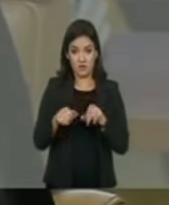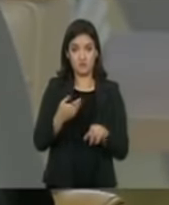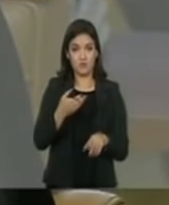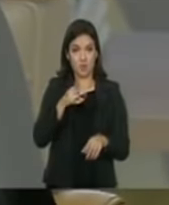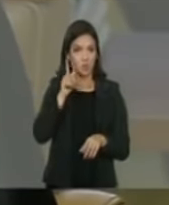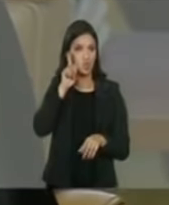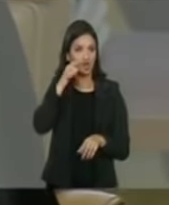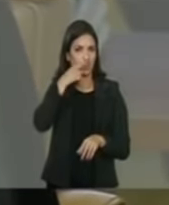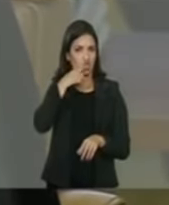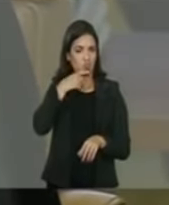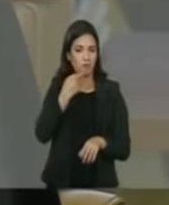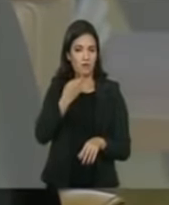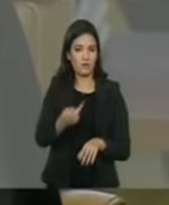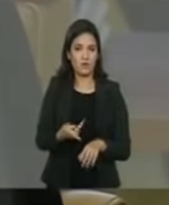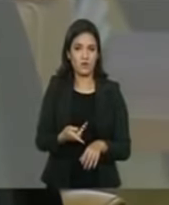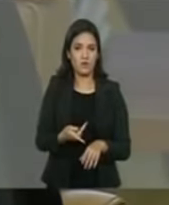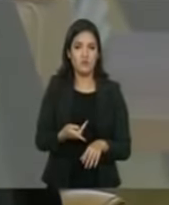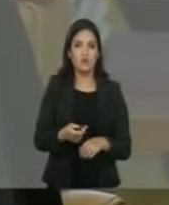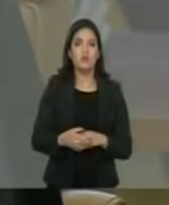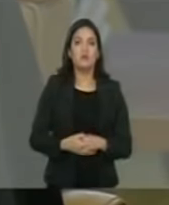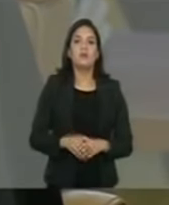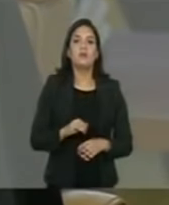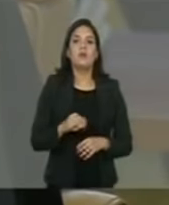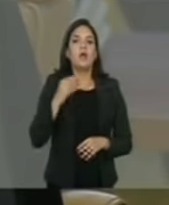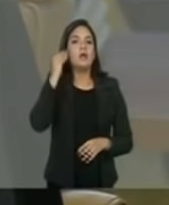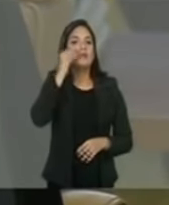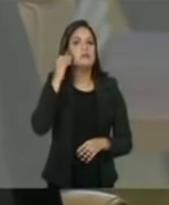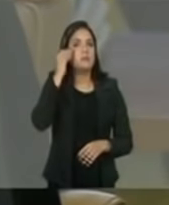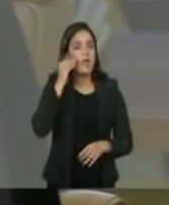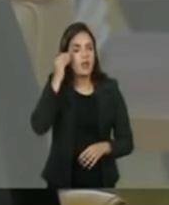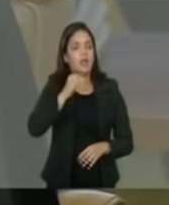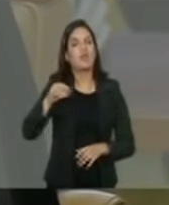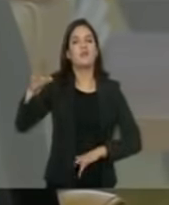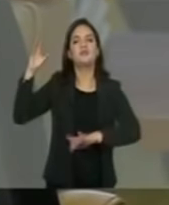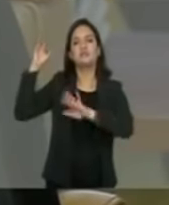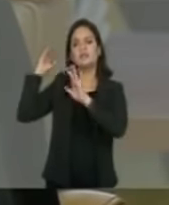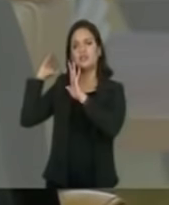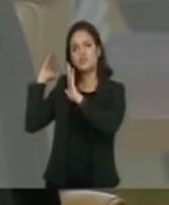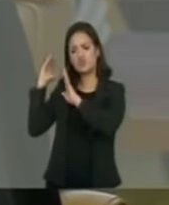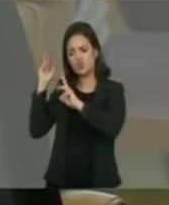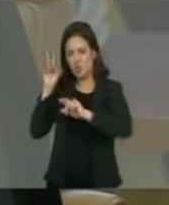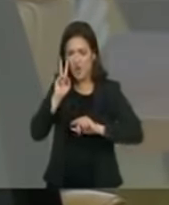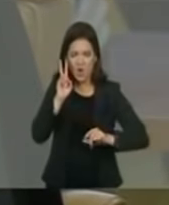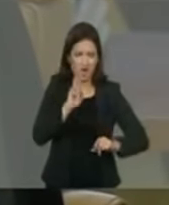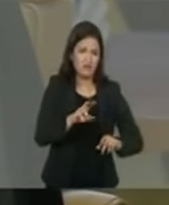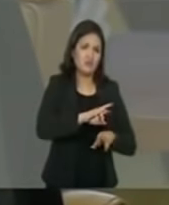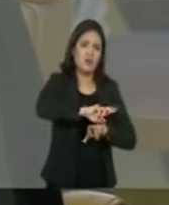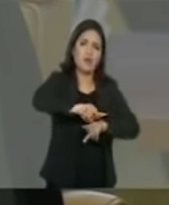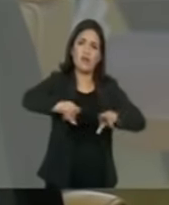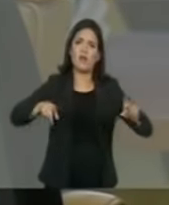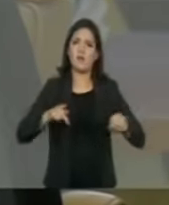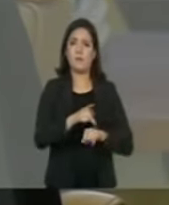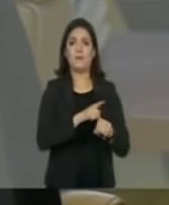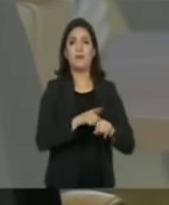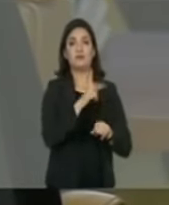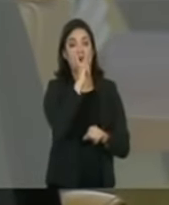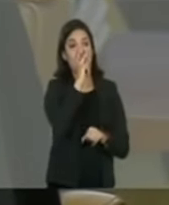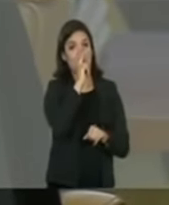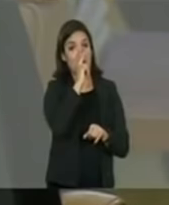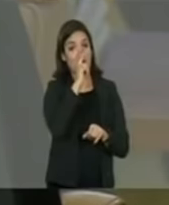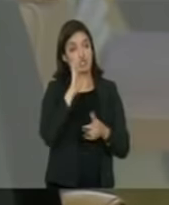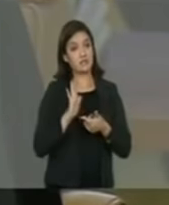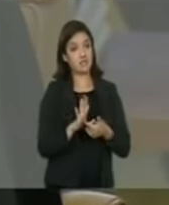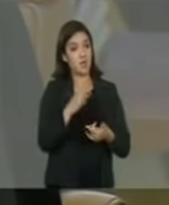neles que a experiência histórica de diferentes países parece confirmar